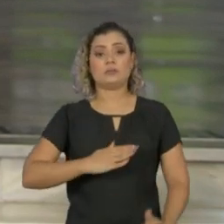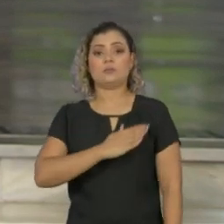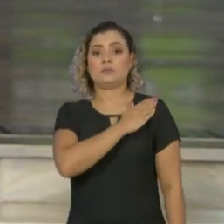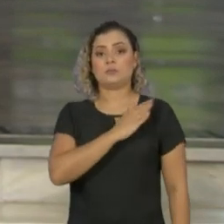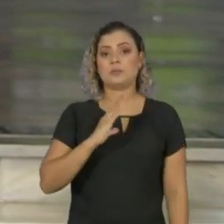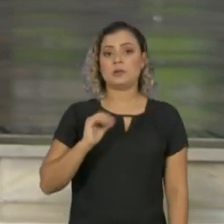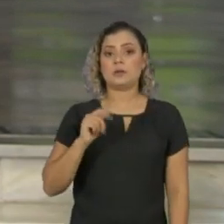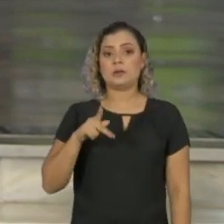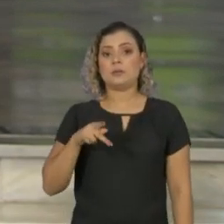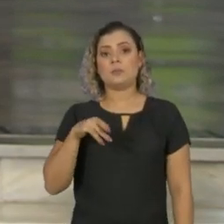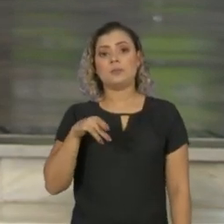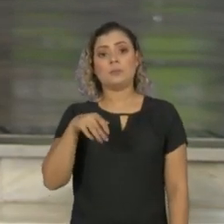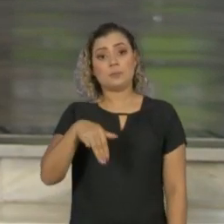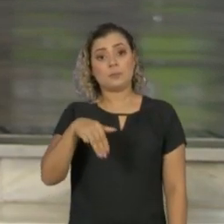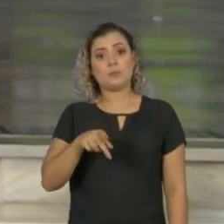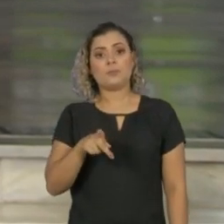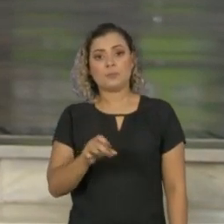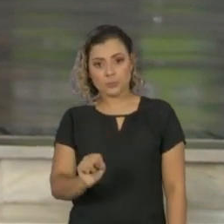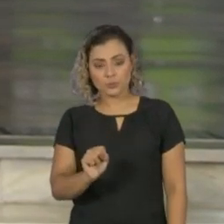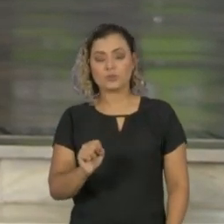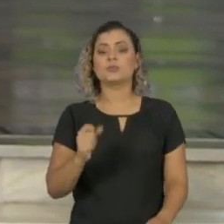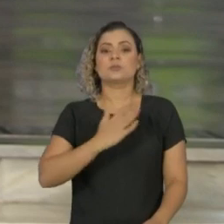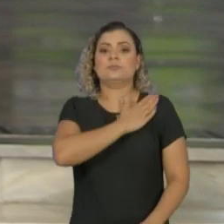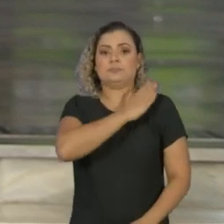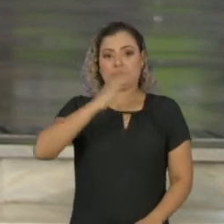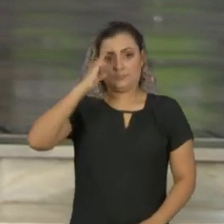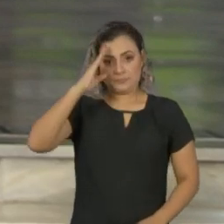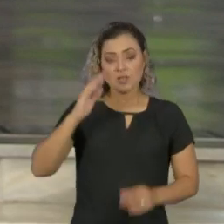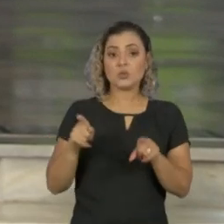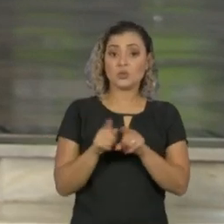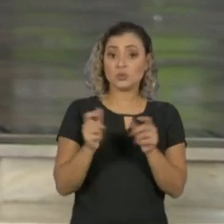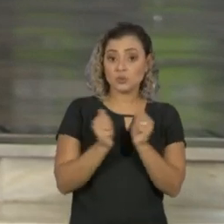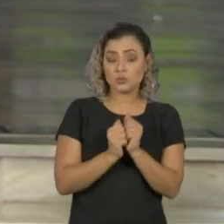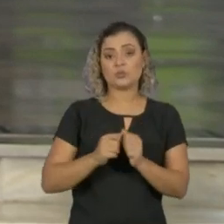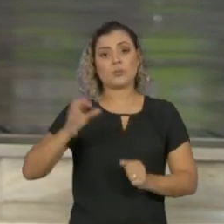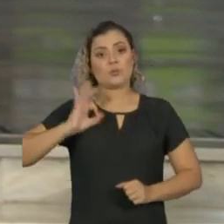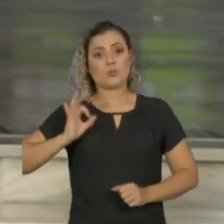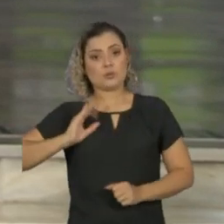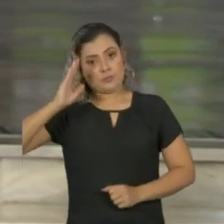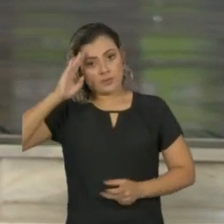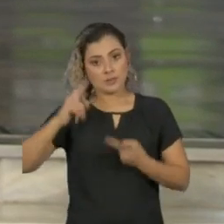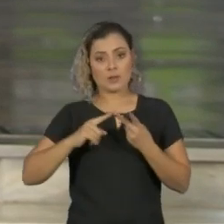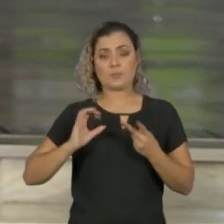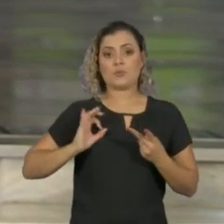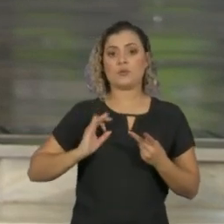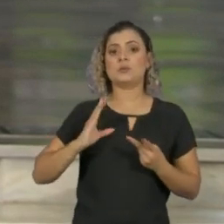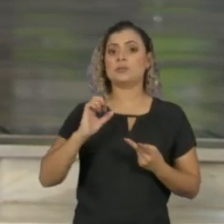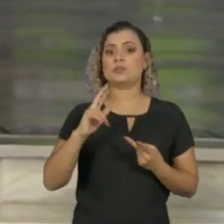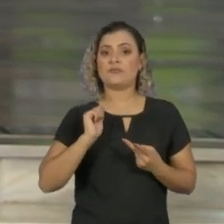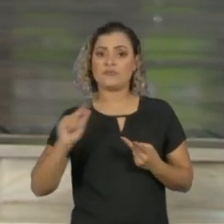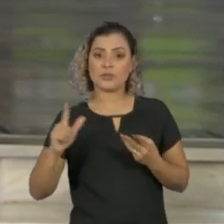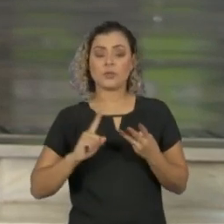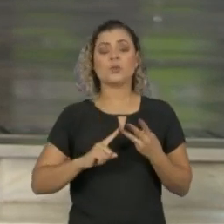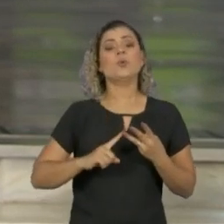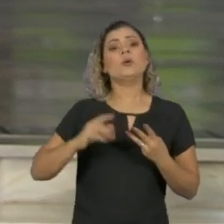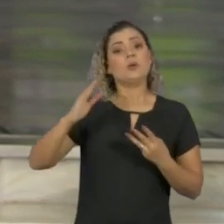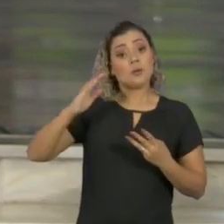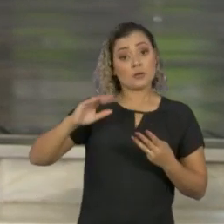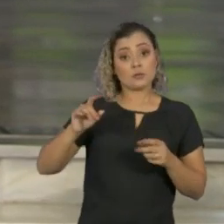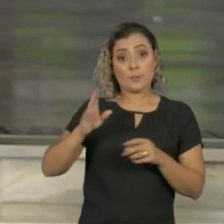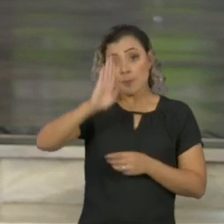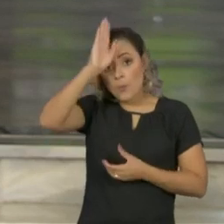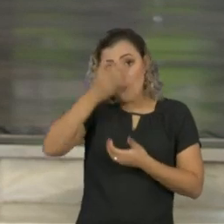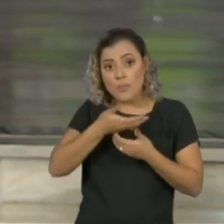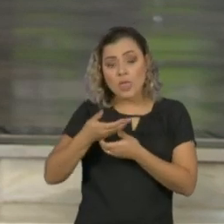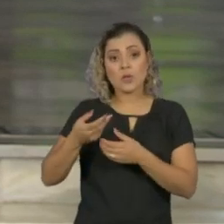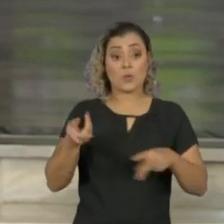de Segurança Pública do Estado de São Paulo, ao lado dos comandantes da Polícia Militar, Polícia Civil, Polícia Científica, Corpo de Bombeiros,